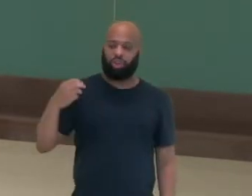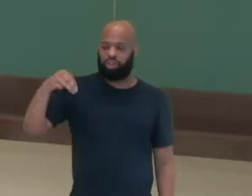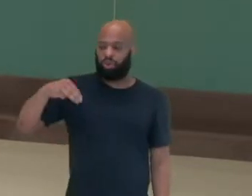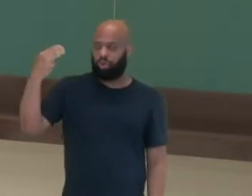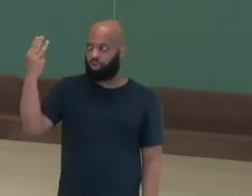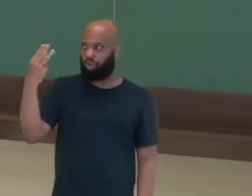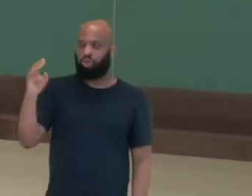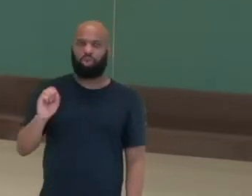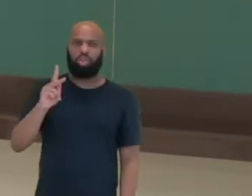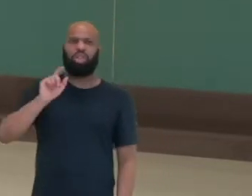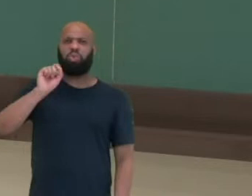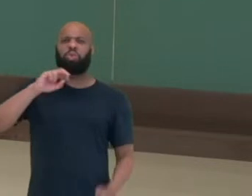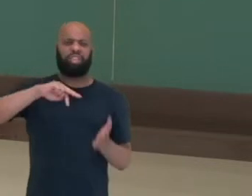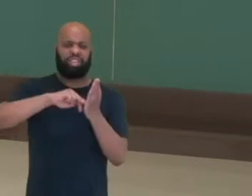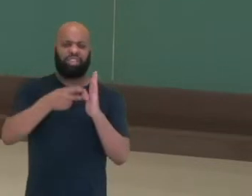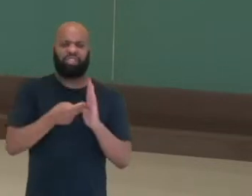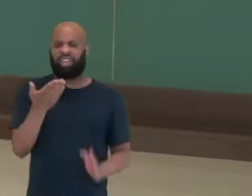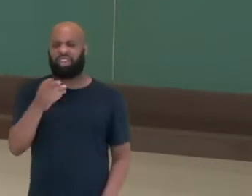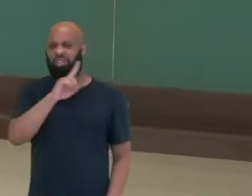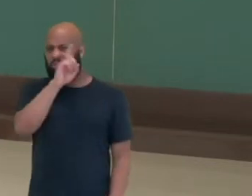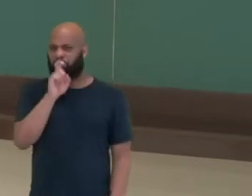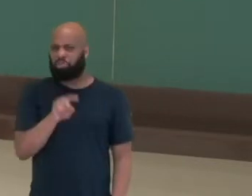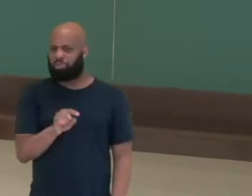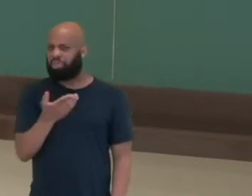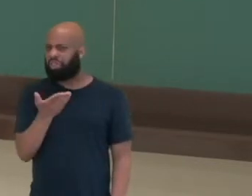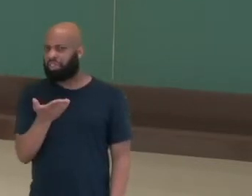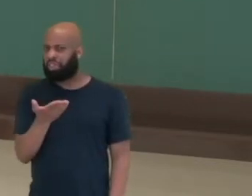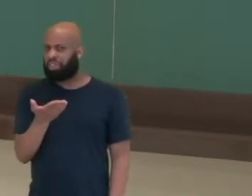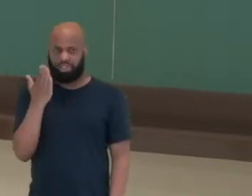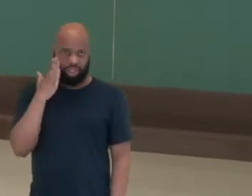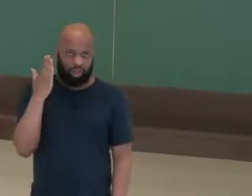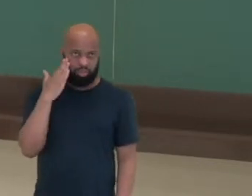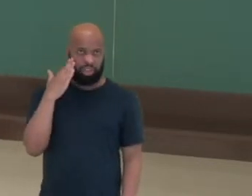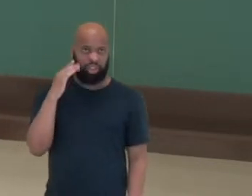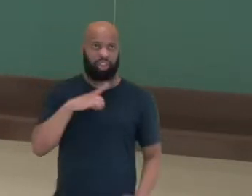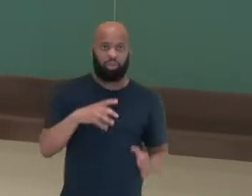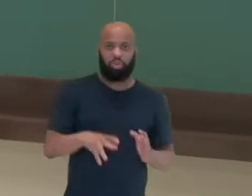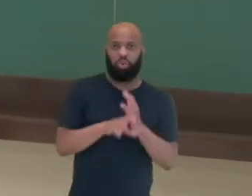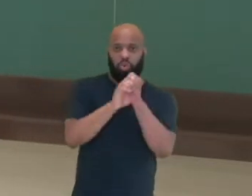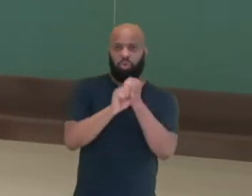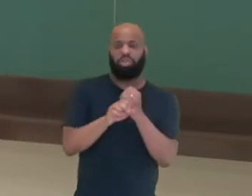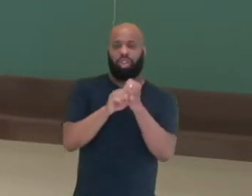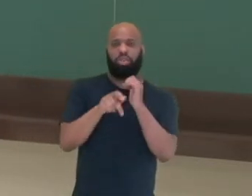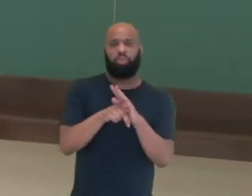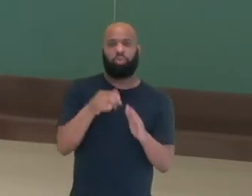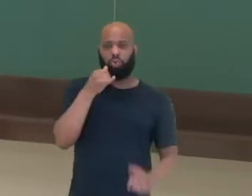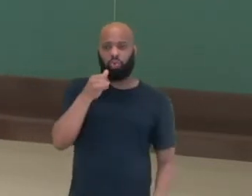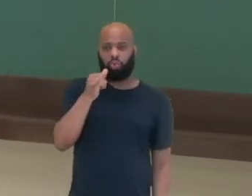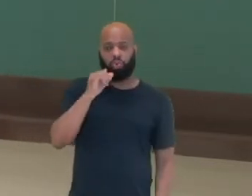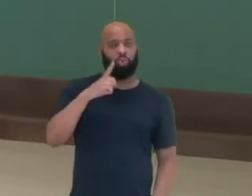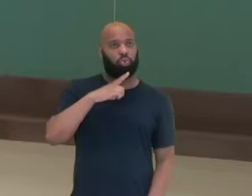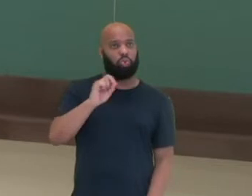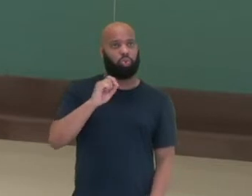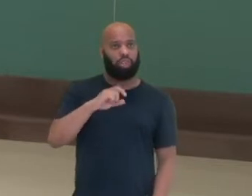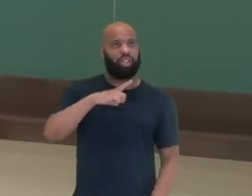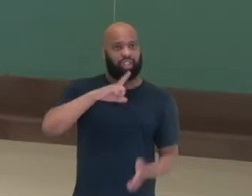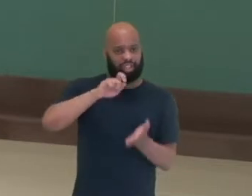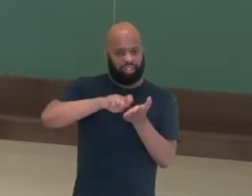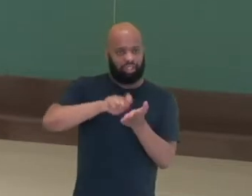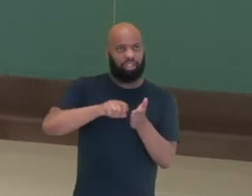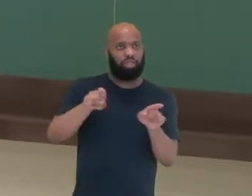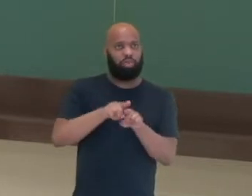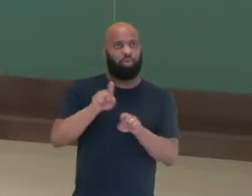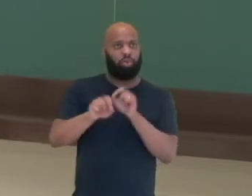cúbicos. O que que será que significa essa informação ali, ó, tá vendo, ó, na conta de luz dele ali? E aqui tá escrito, né, tá meio apagadinho, mas ó, tá